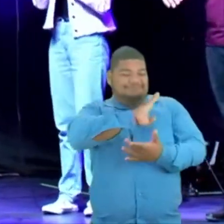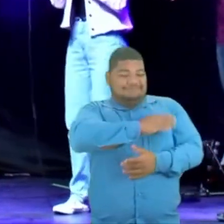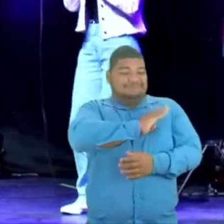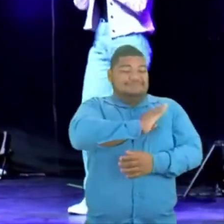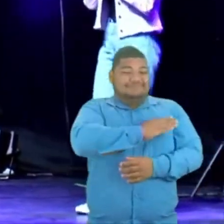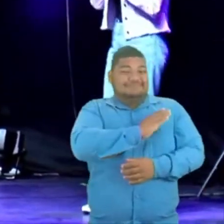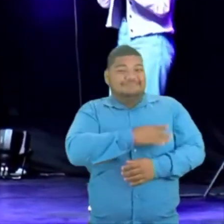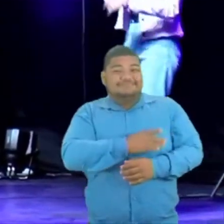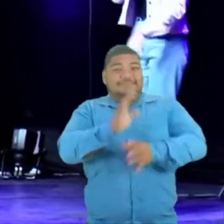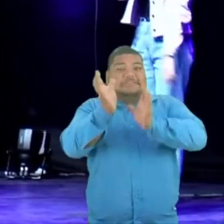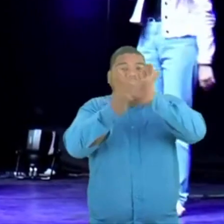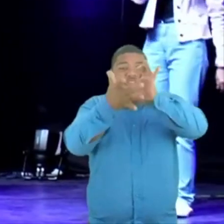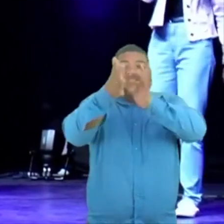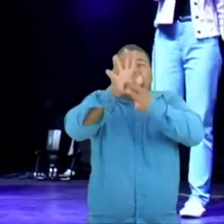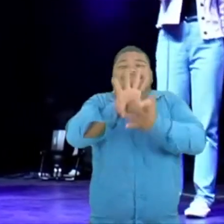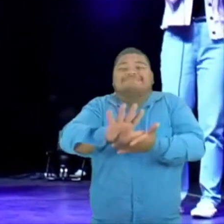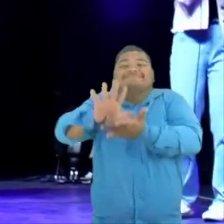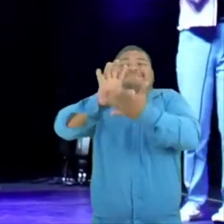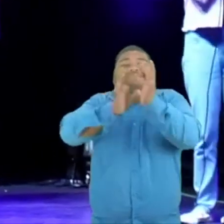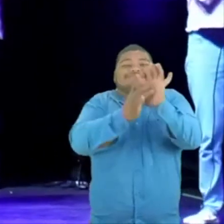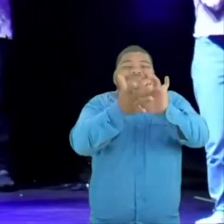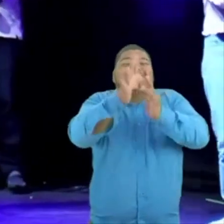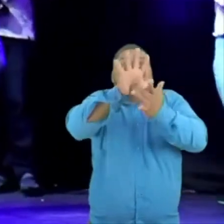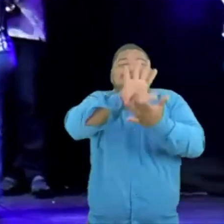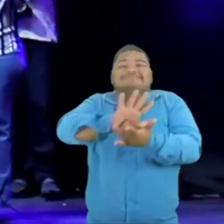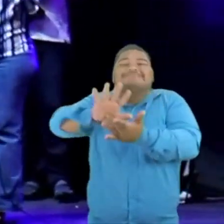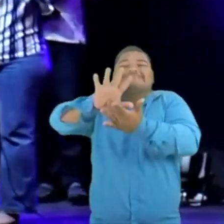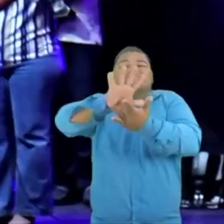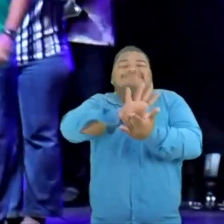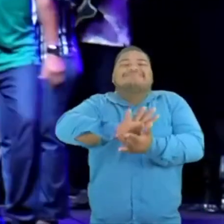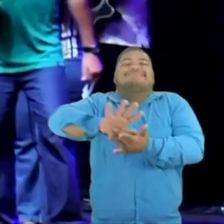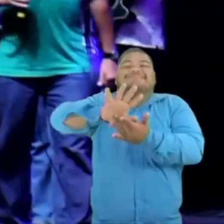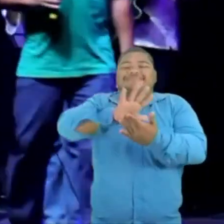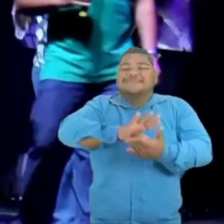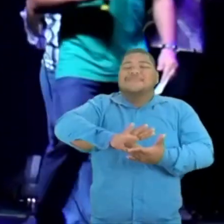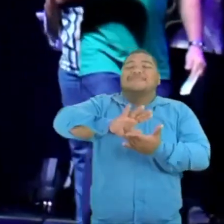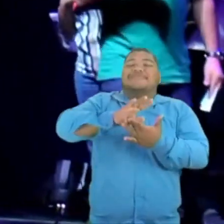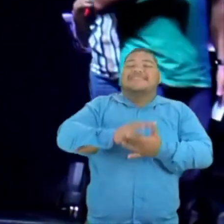no coração. Jesus, Jesus,